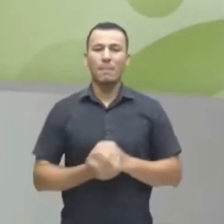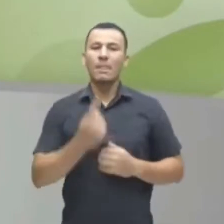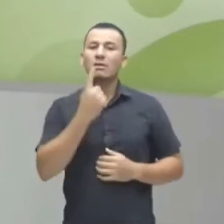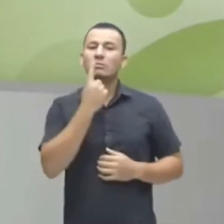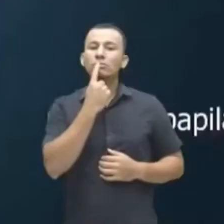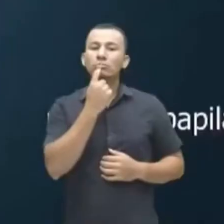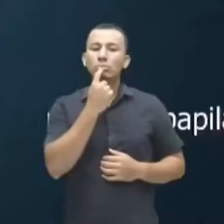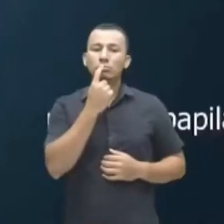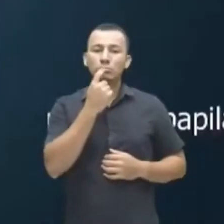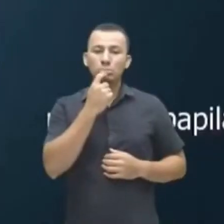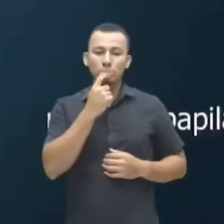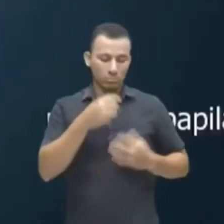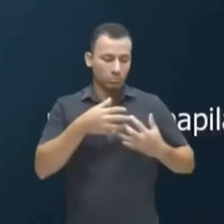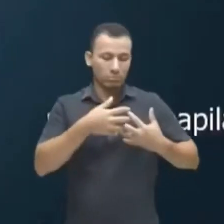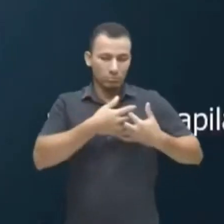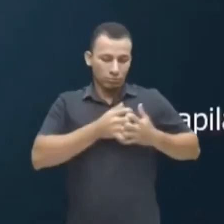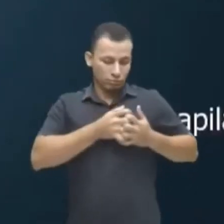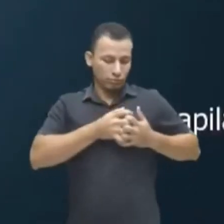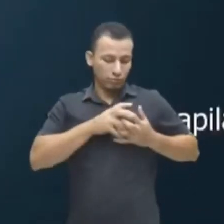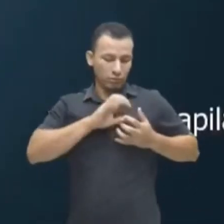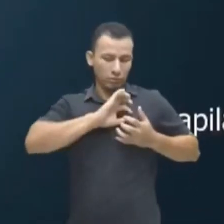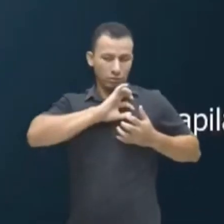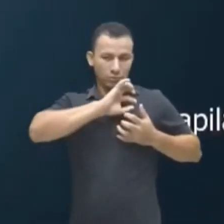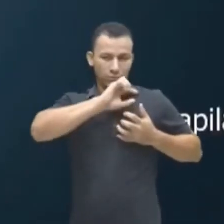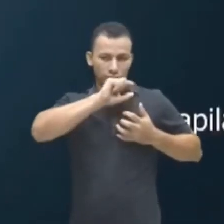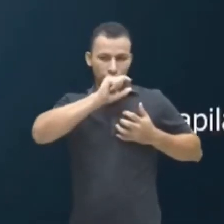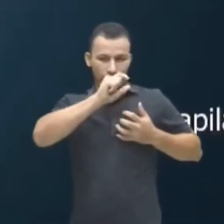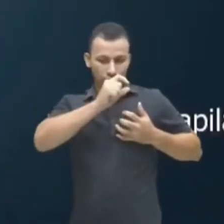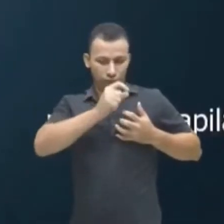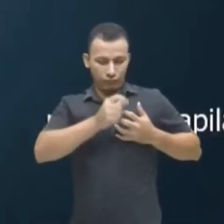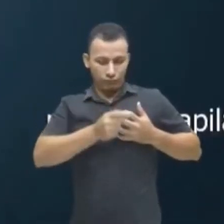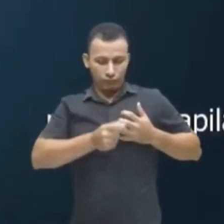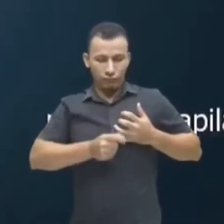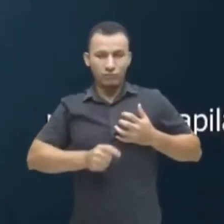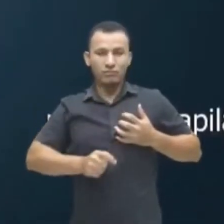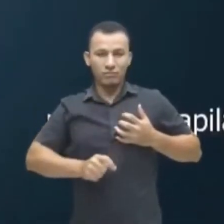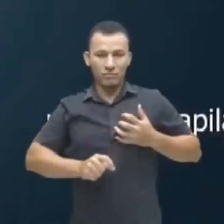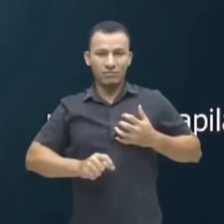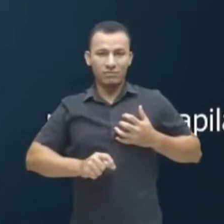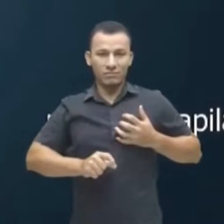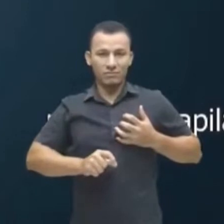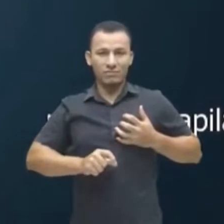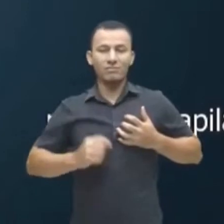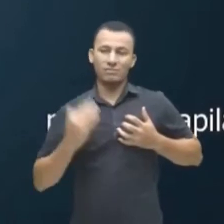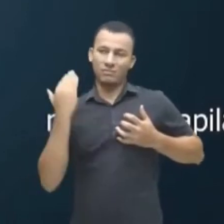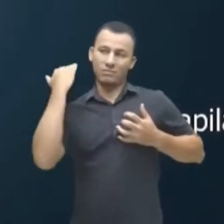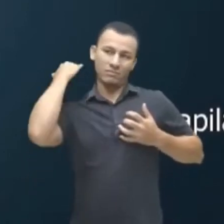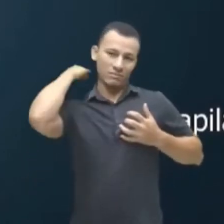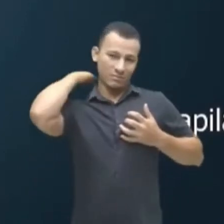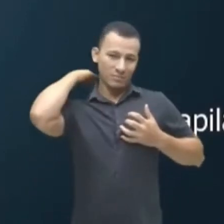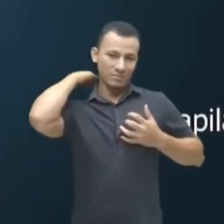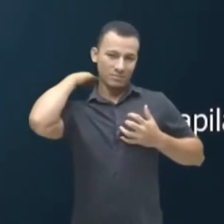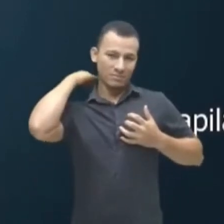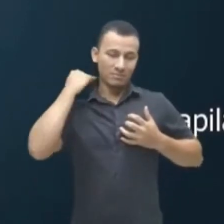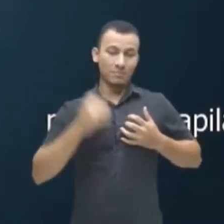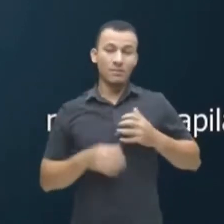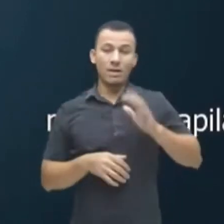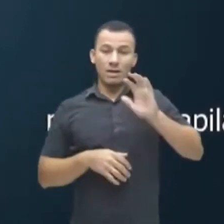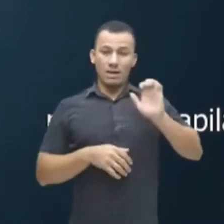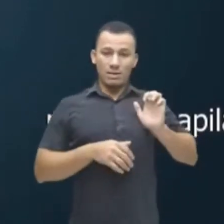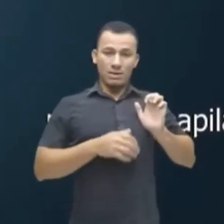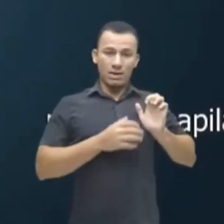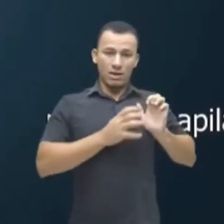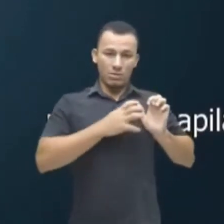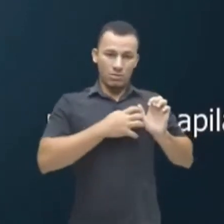chega no átrio, vai para o ventrículo, do ventrículo vai para o pulmão, e do lado esquerdo chega